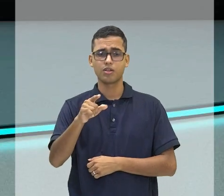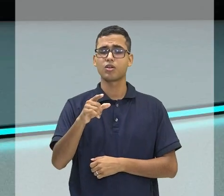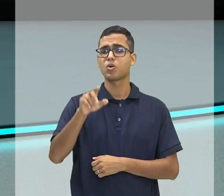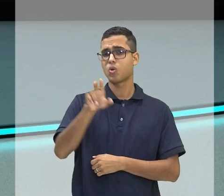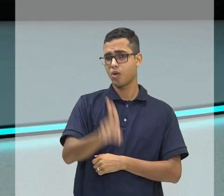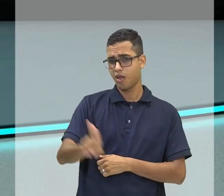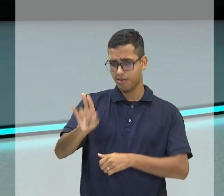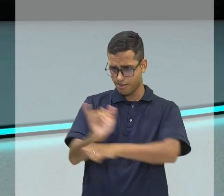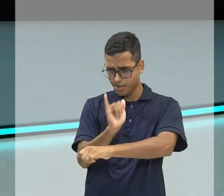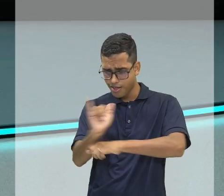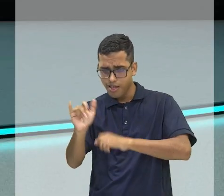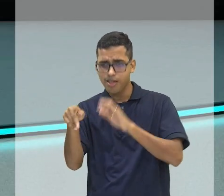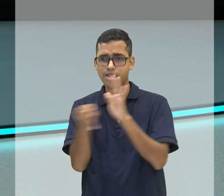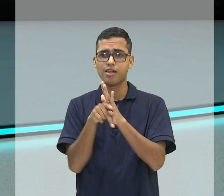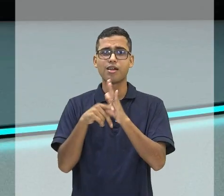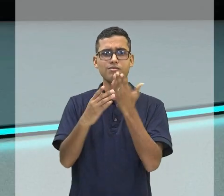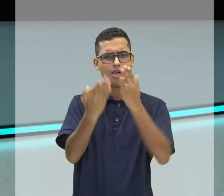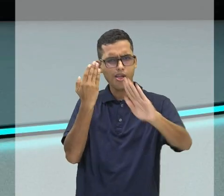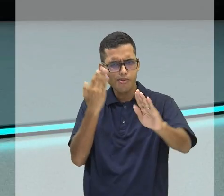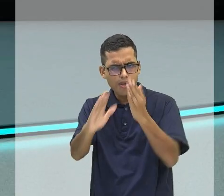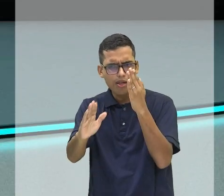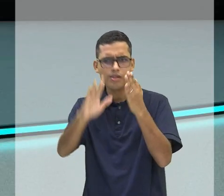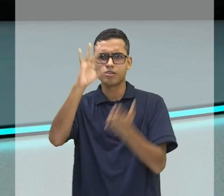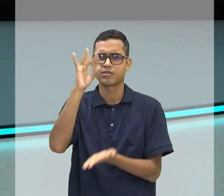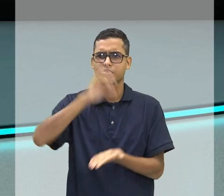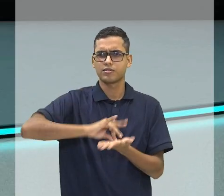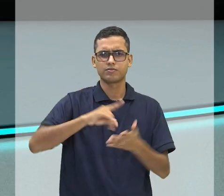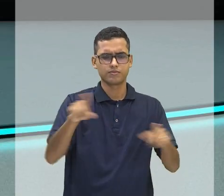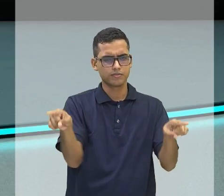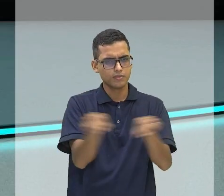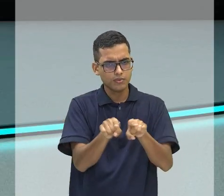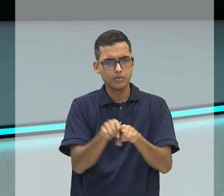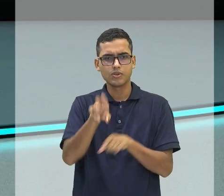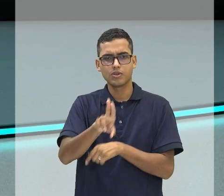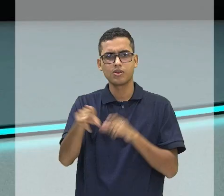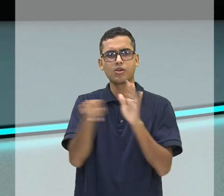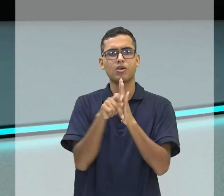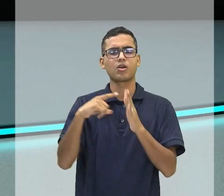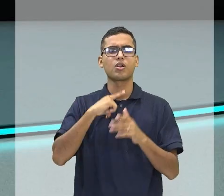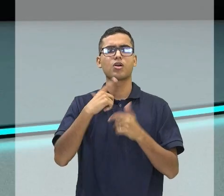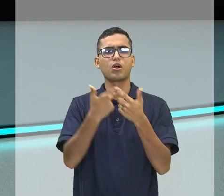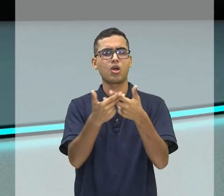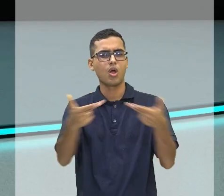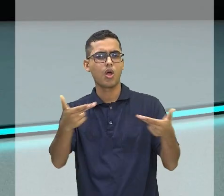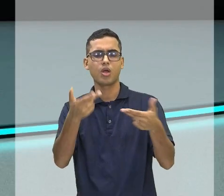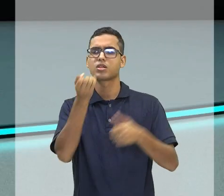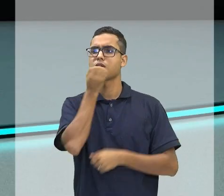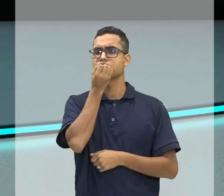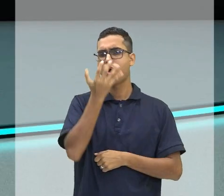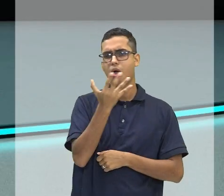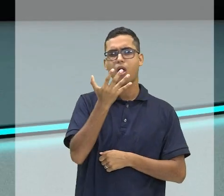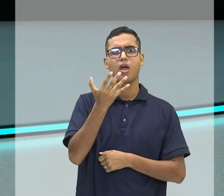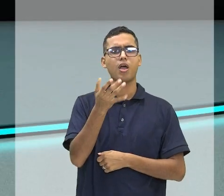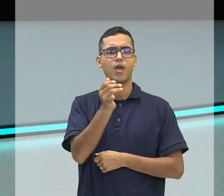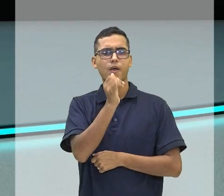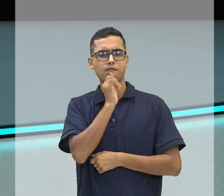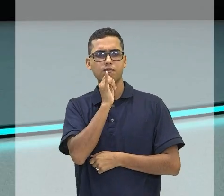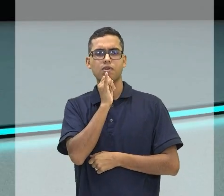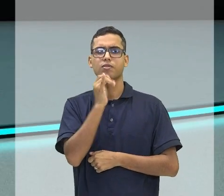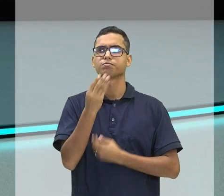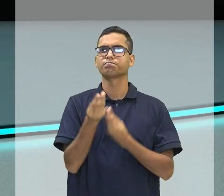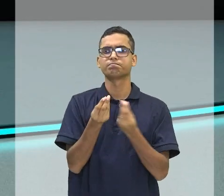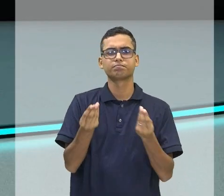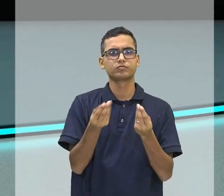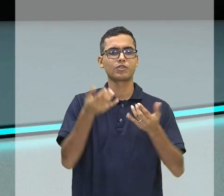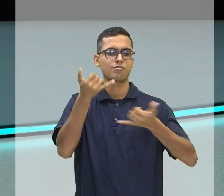das técnicas que você sabe para, né, utilizar em benefício próprio no momento, digamos que